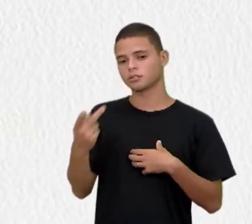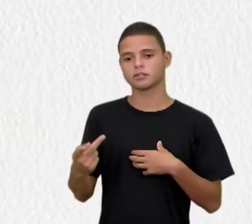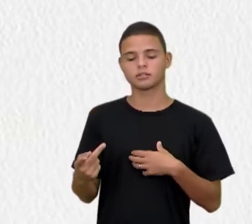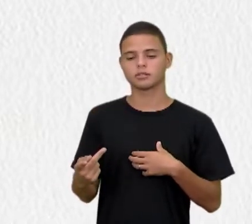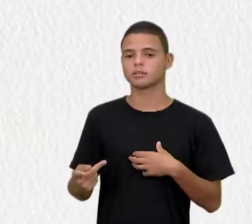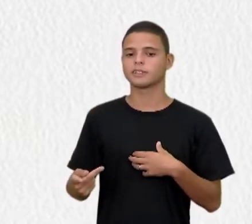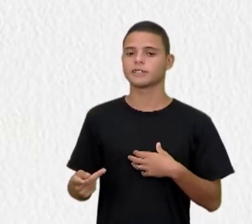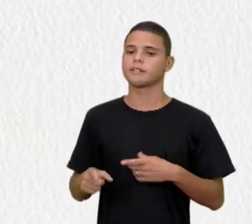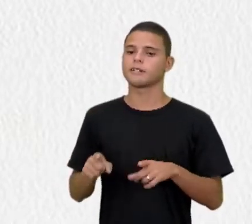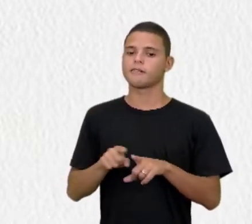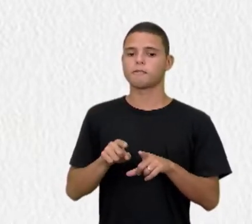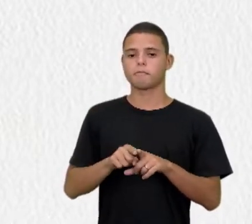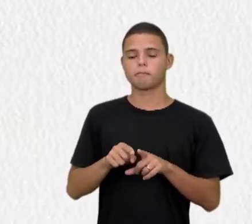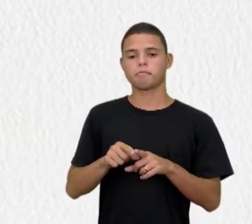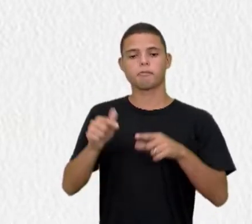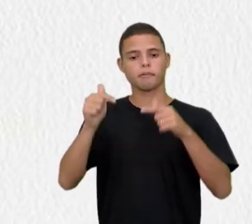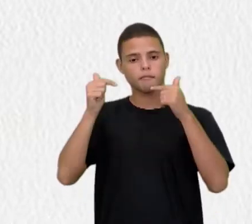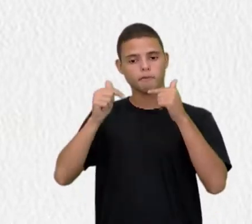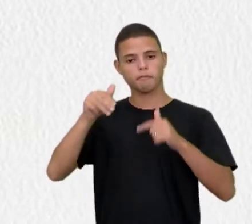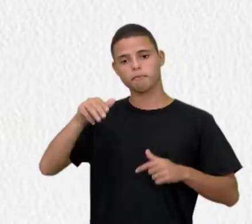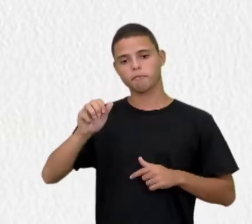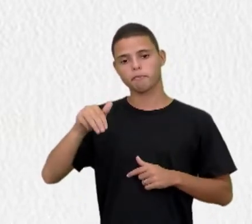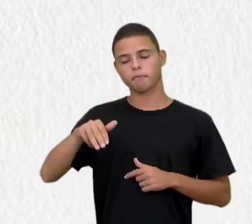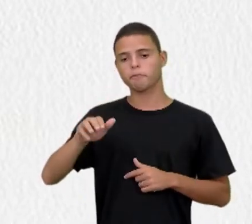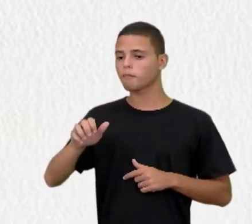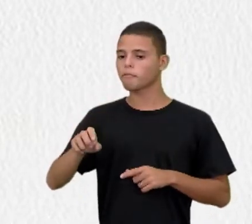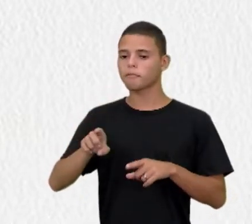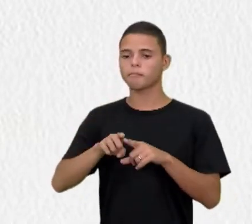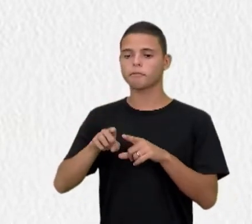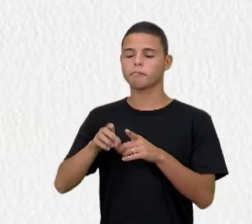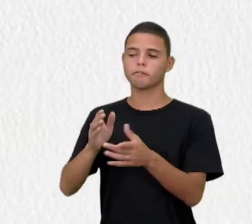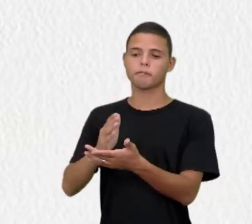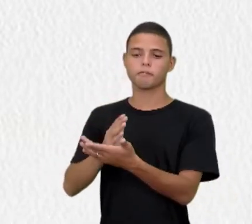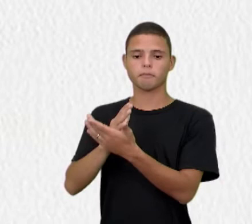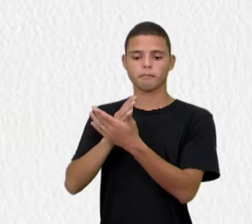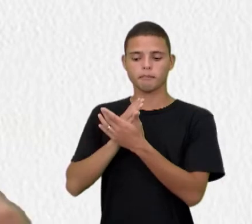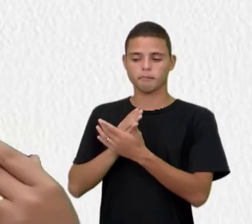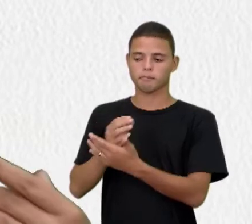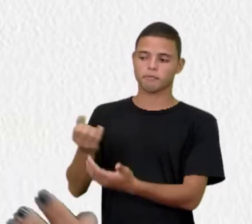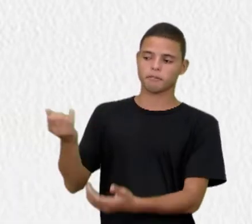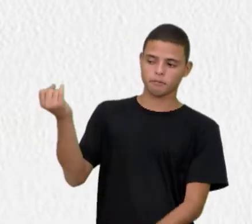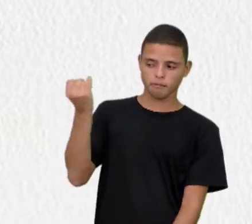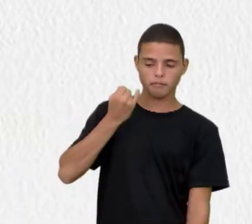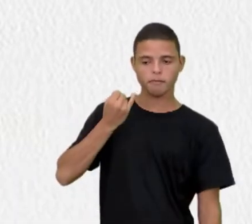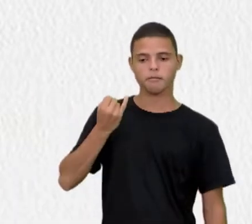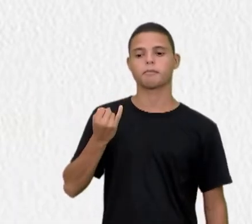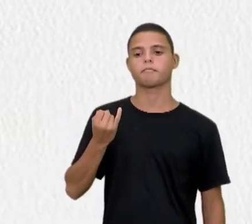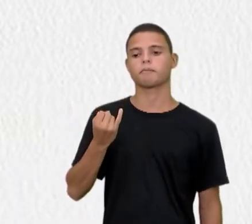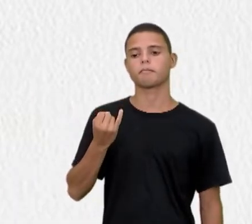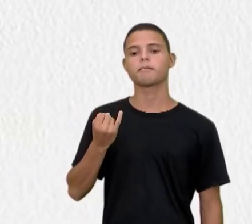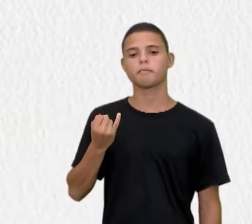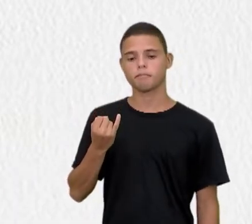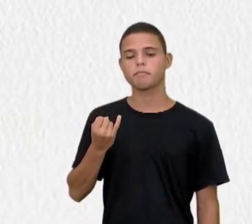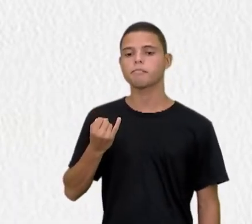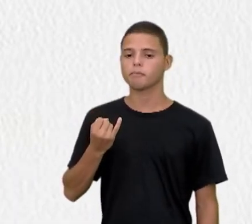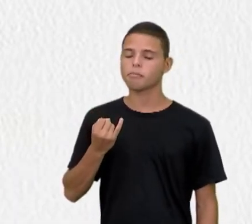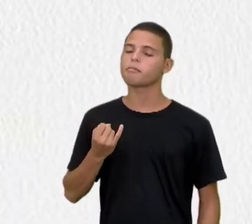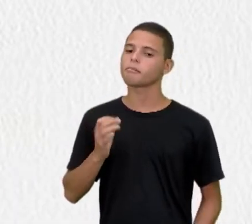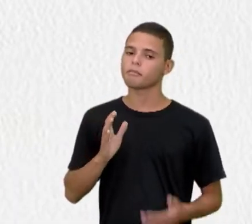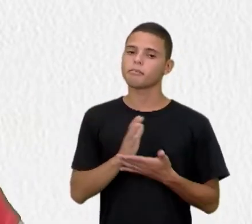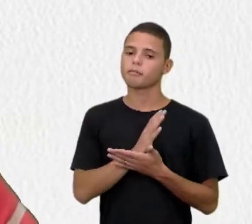E os memes também querem sempre nos dar algum recado, nos deixar a par de